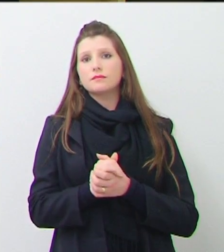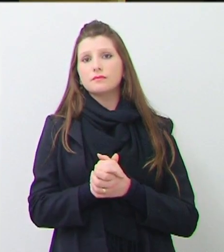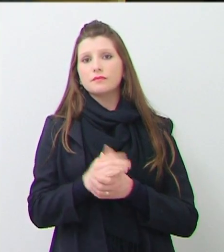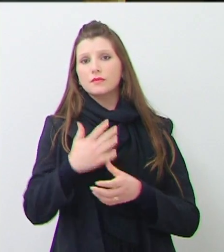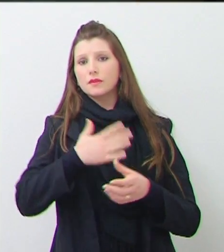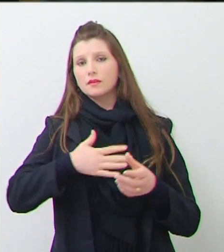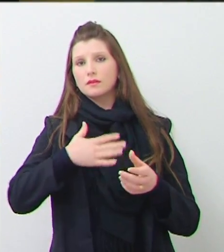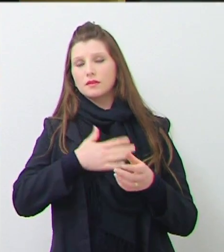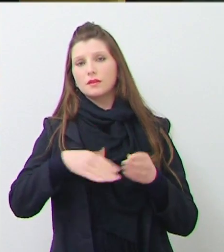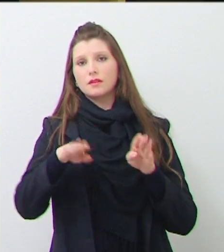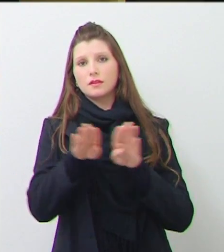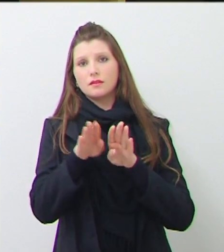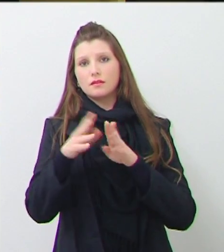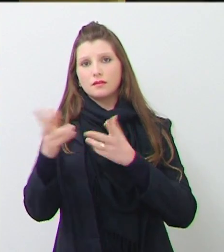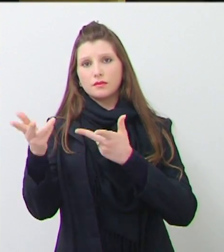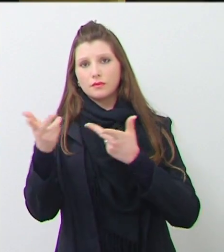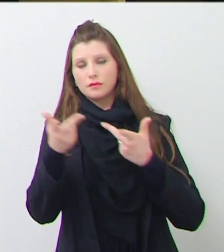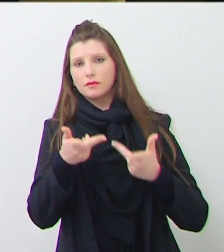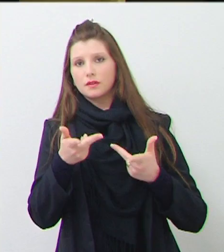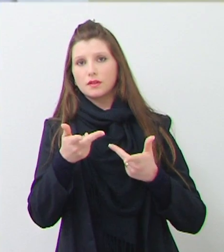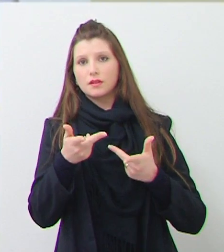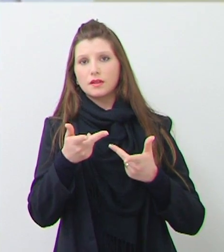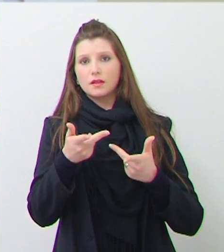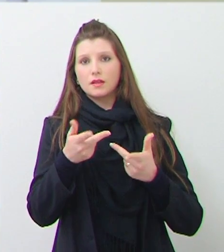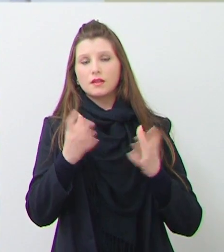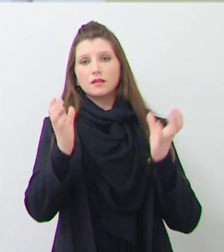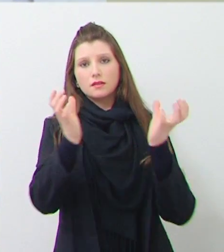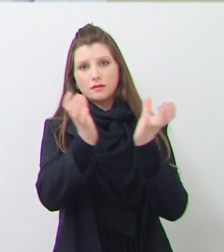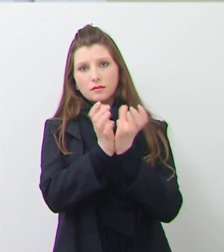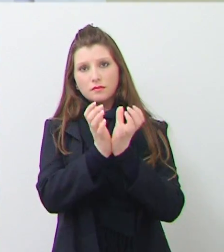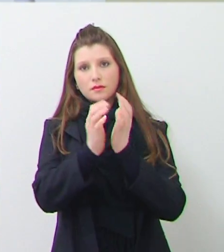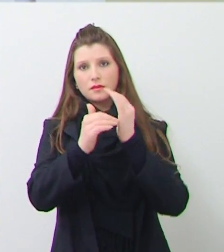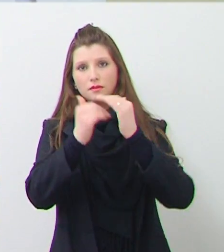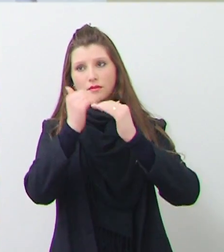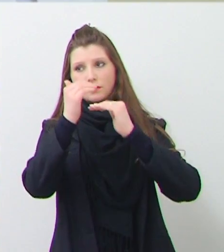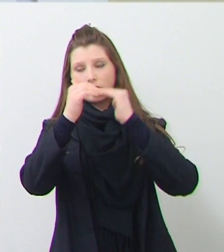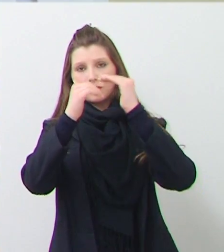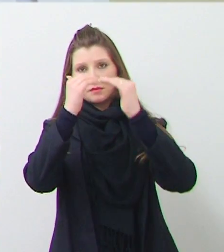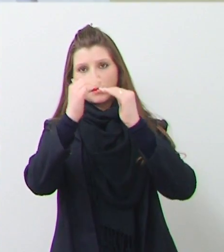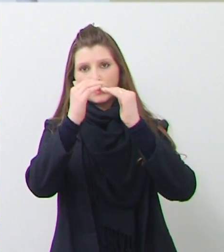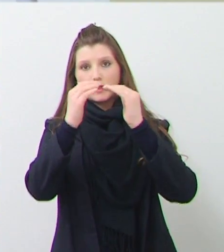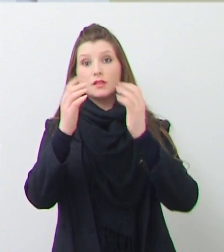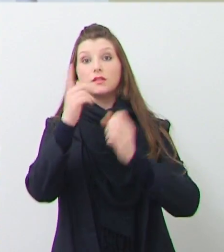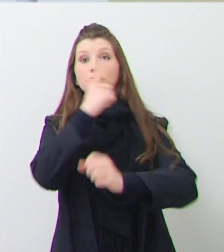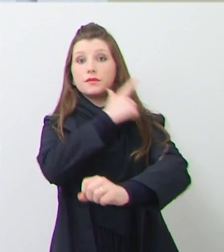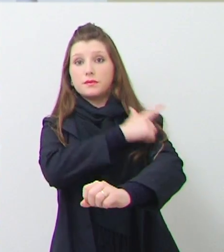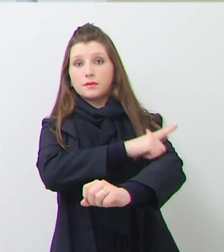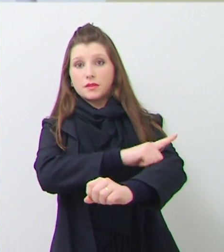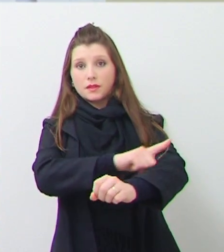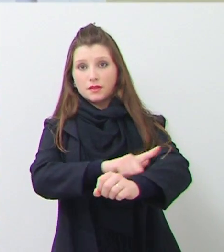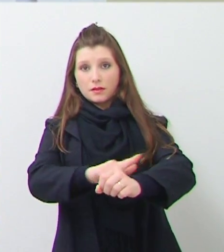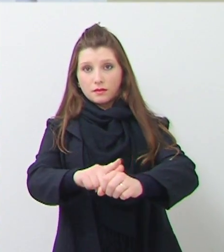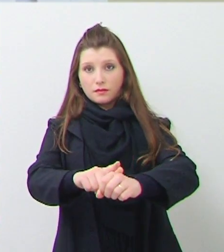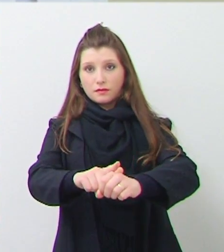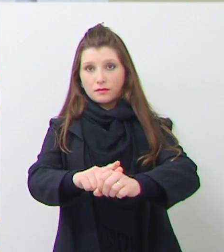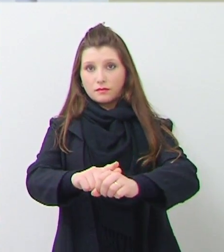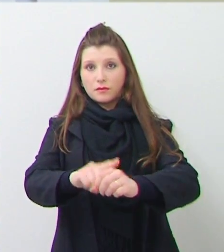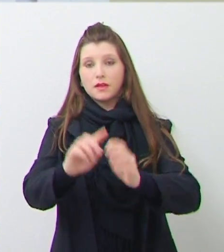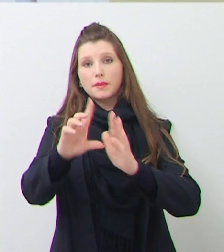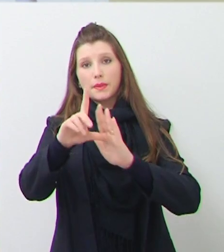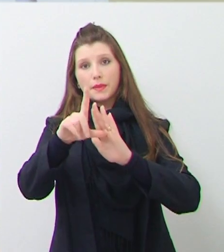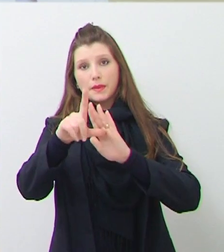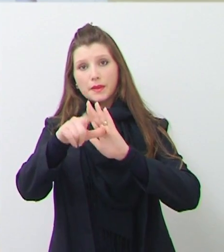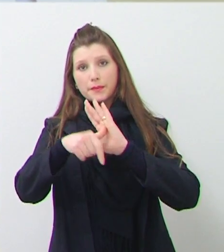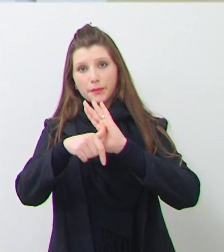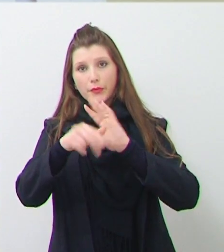Gostaria também de convidar as comissões de obras e de educação para, após a sessão,